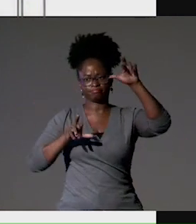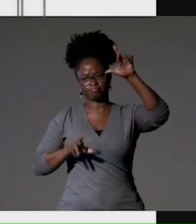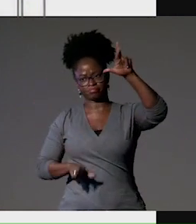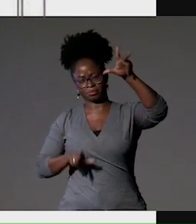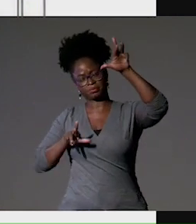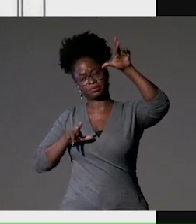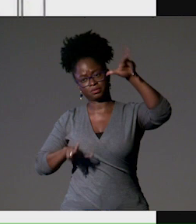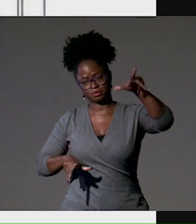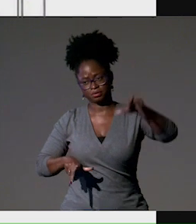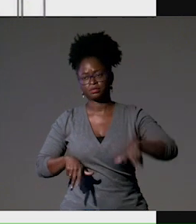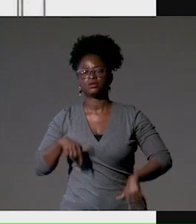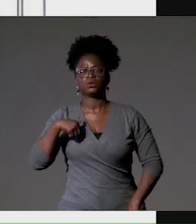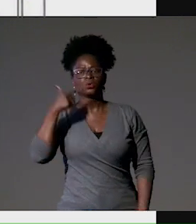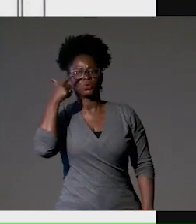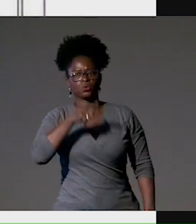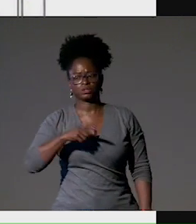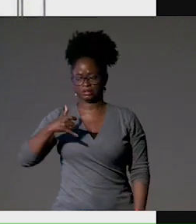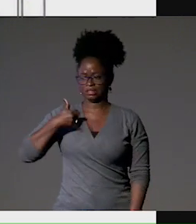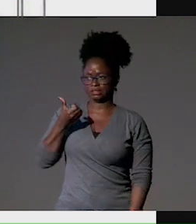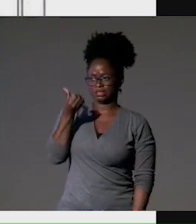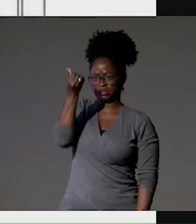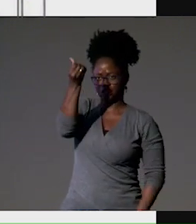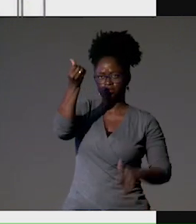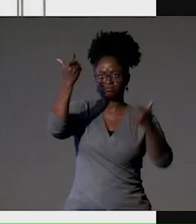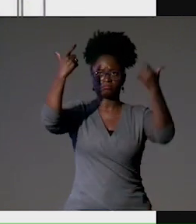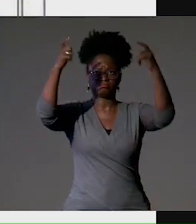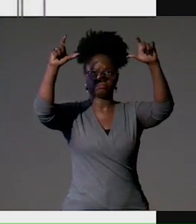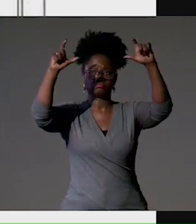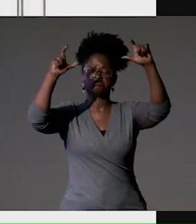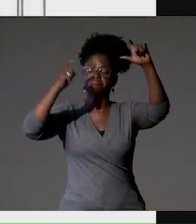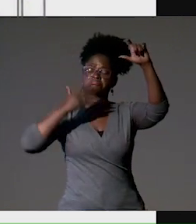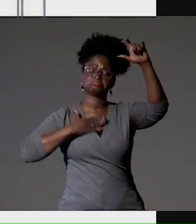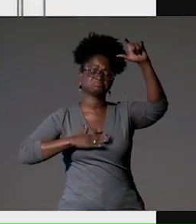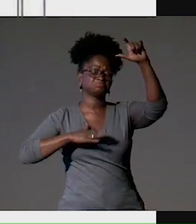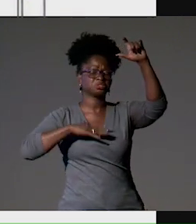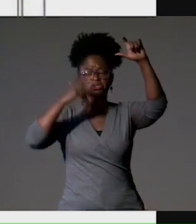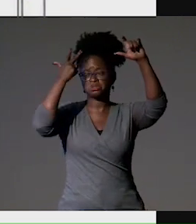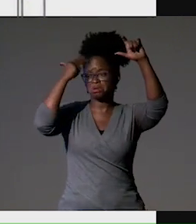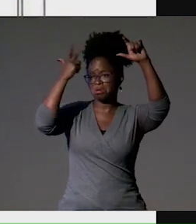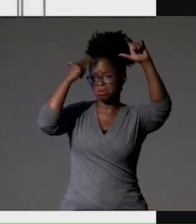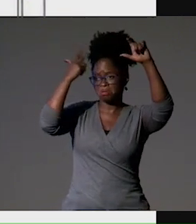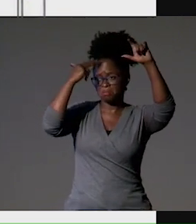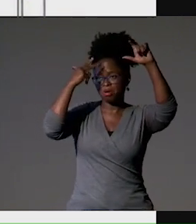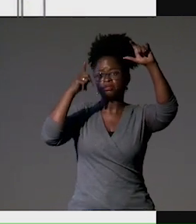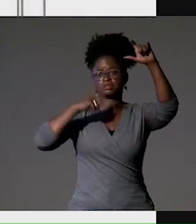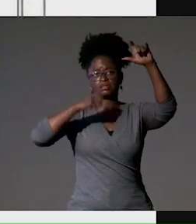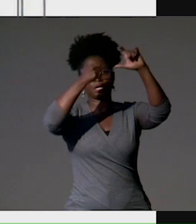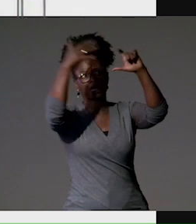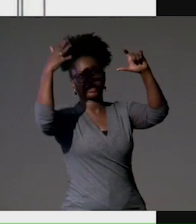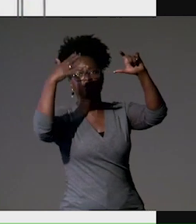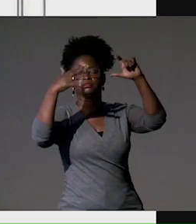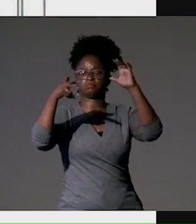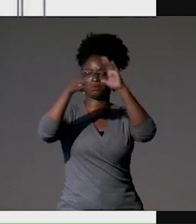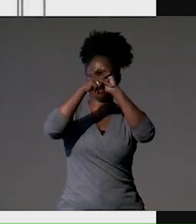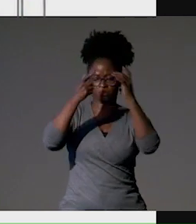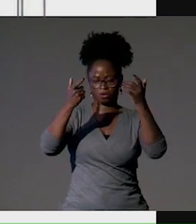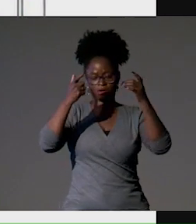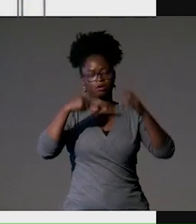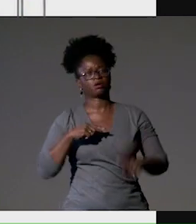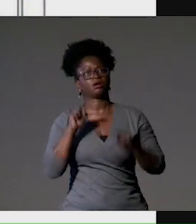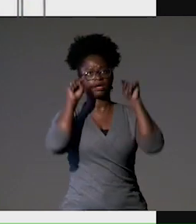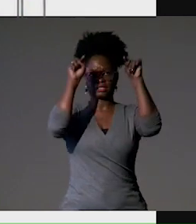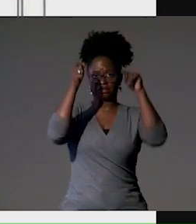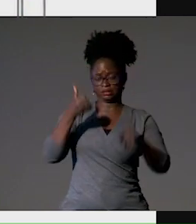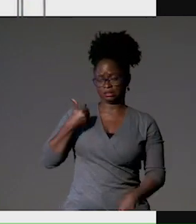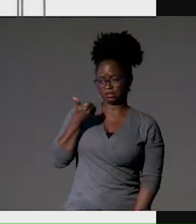e a evolução do sono para o garoto de 16 anos é muito mais tranquilo, normal e com algumas características específicas. Uma delas,